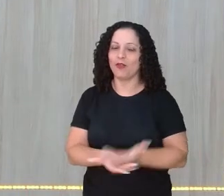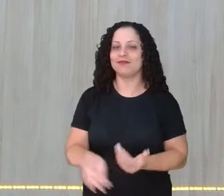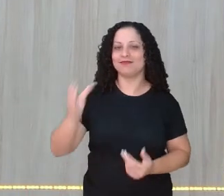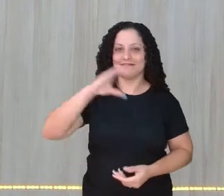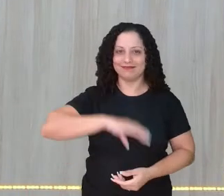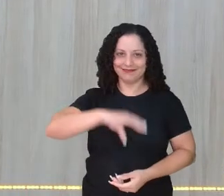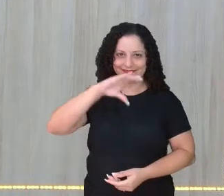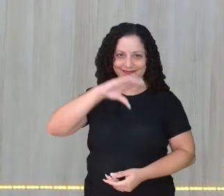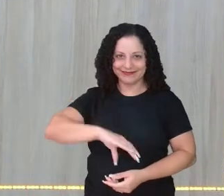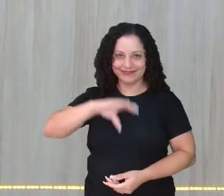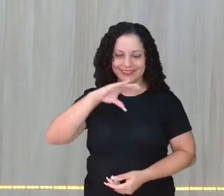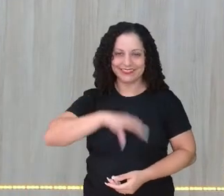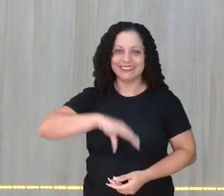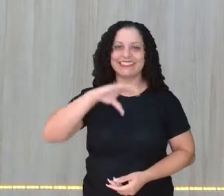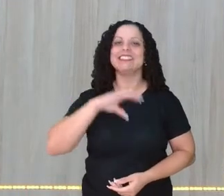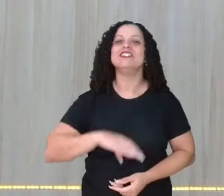língua